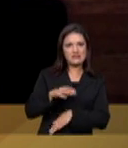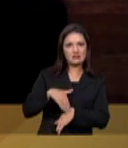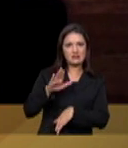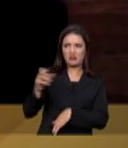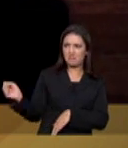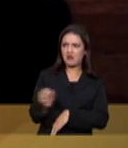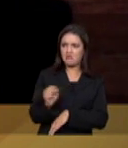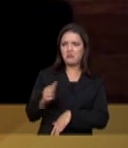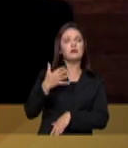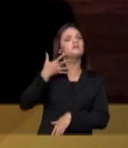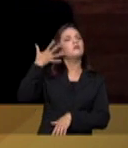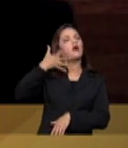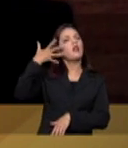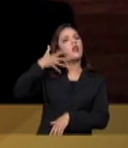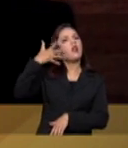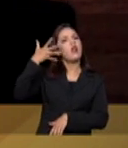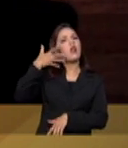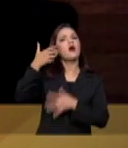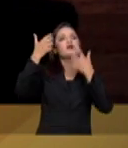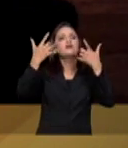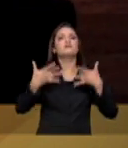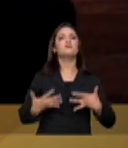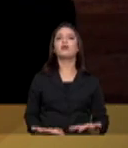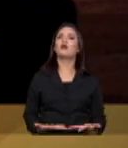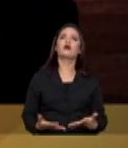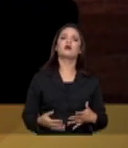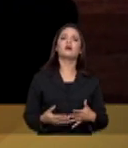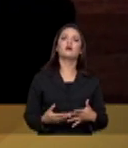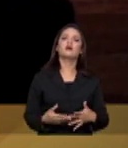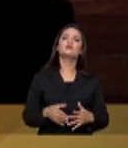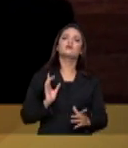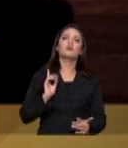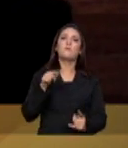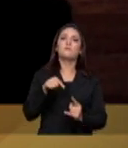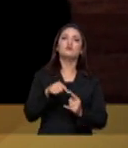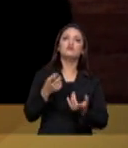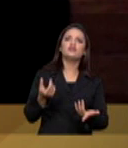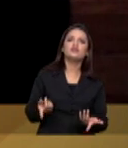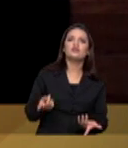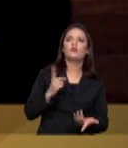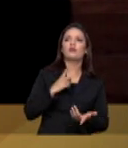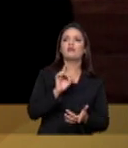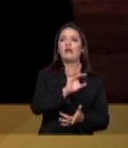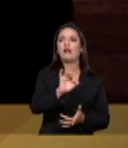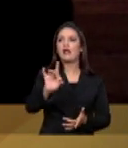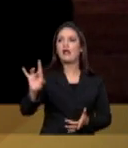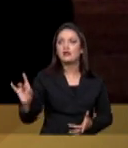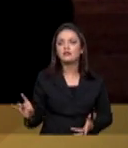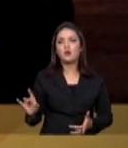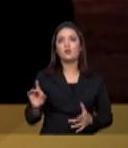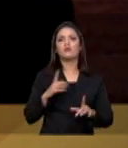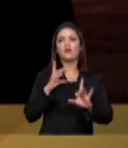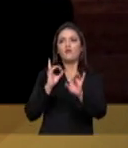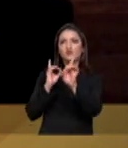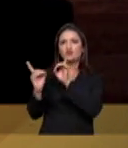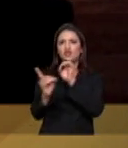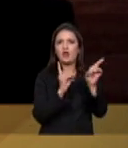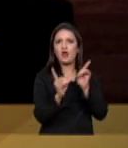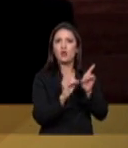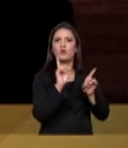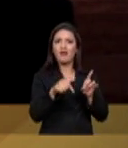para com o som da questão indígena no Brasil na atualidade em um diálogo